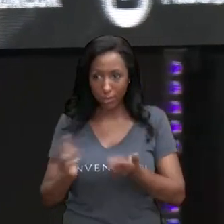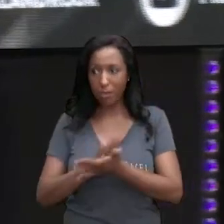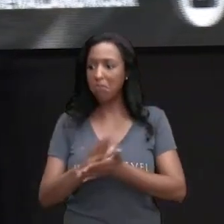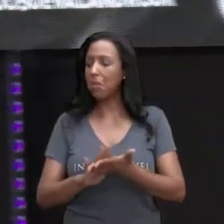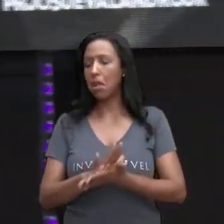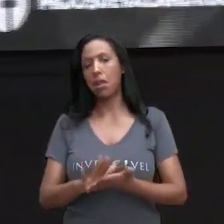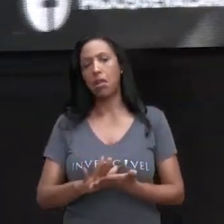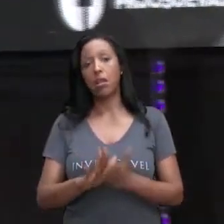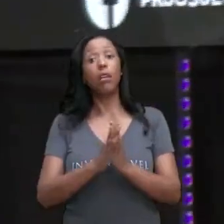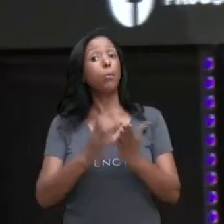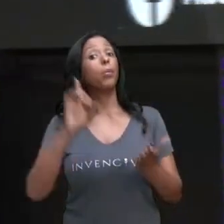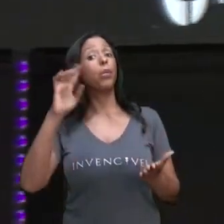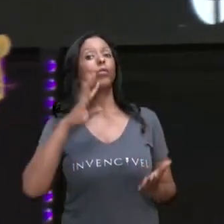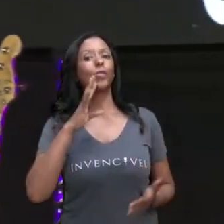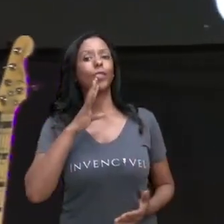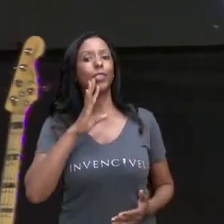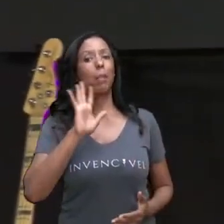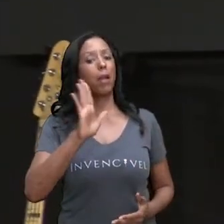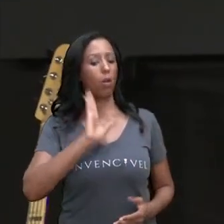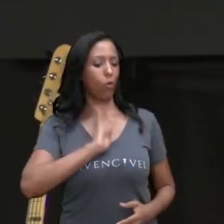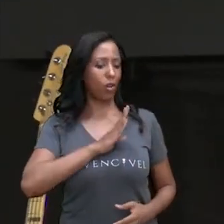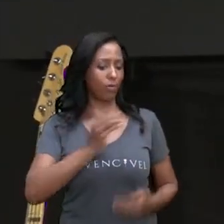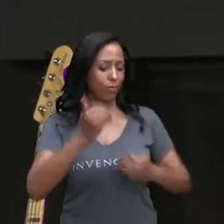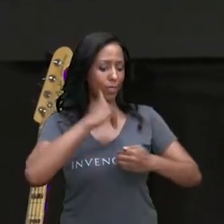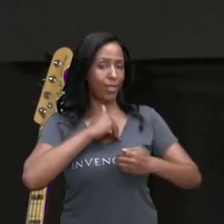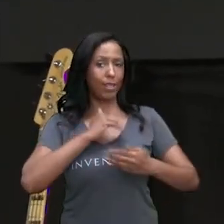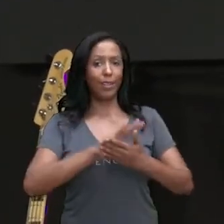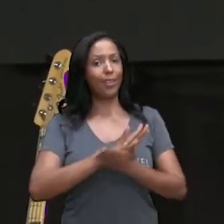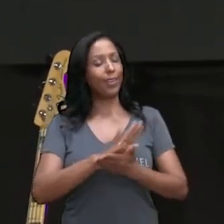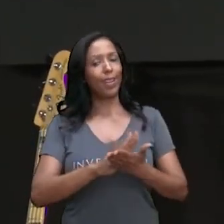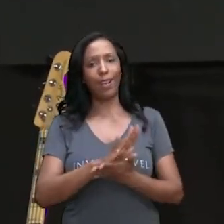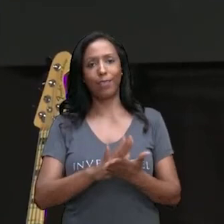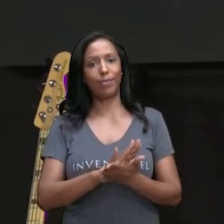Conhecia a Bíblia no intelecto, não conhecia no coração. São 40 centímetros que muda